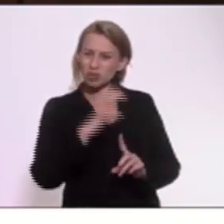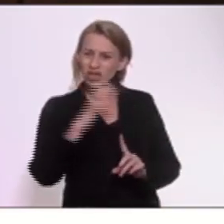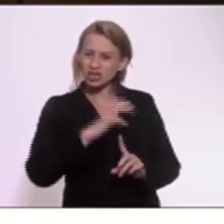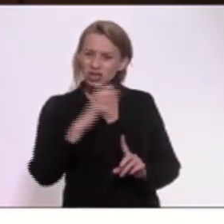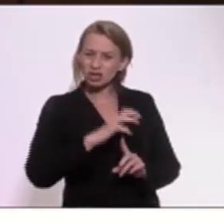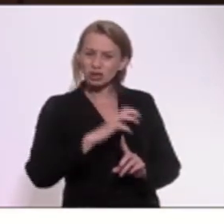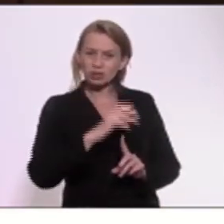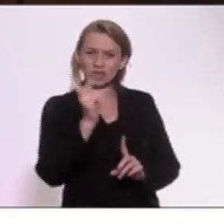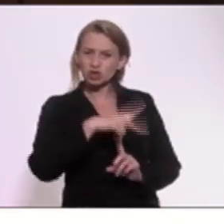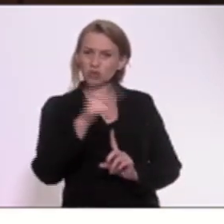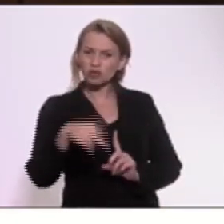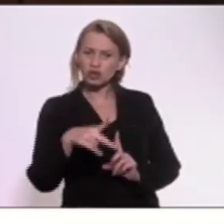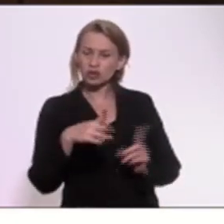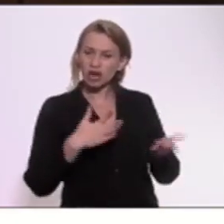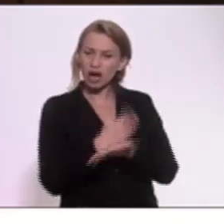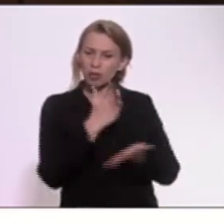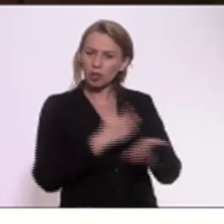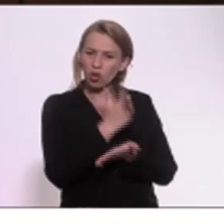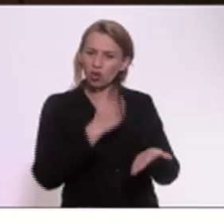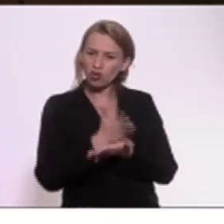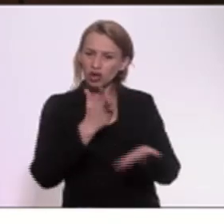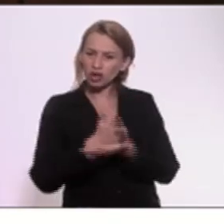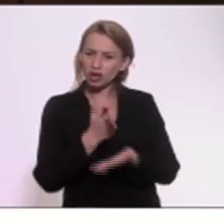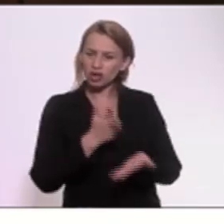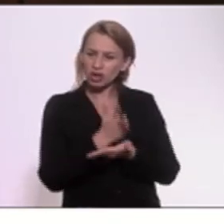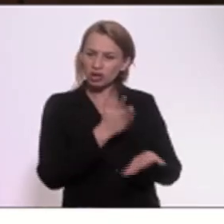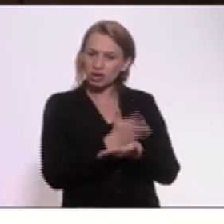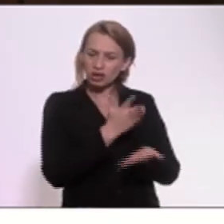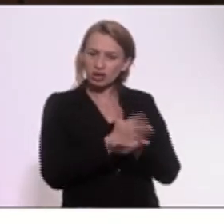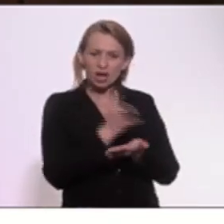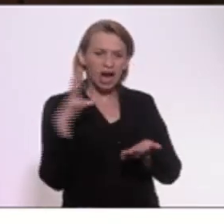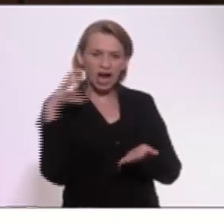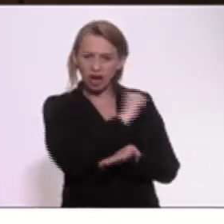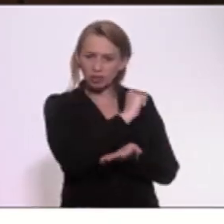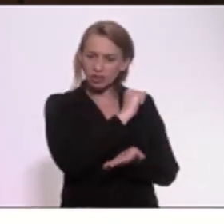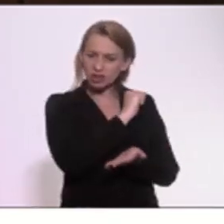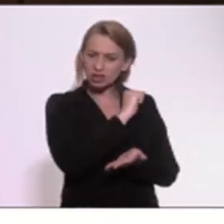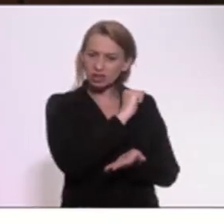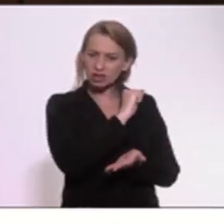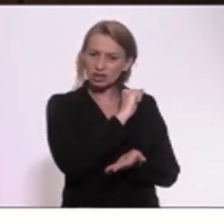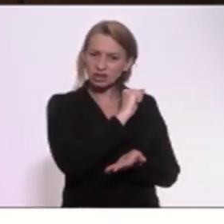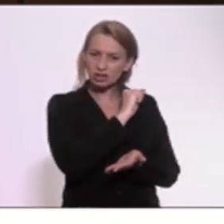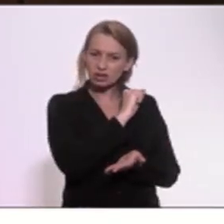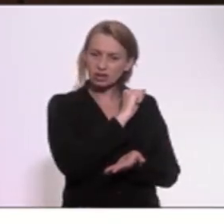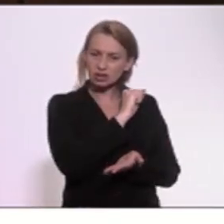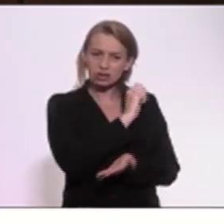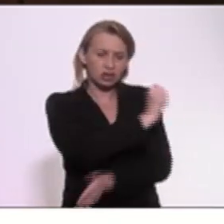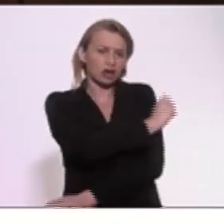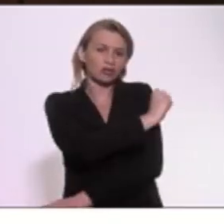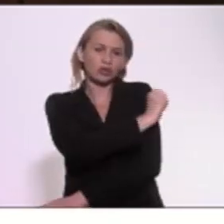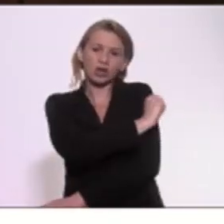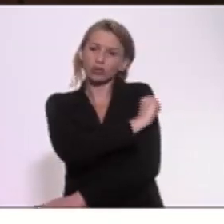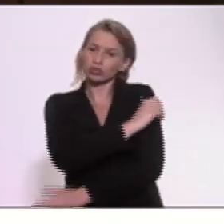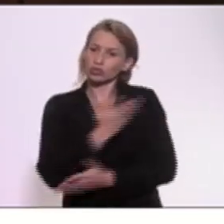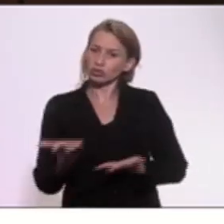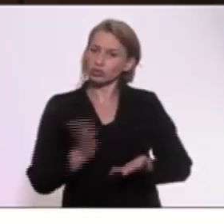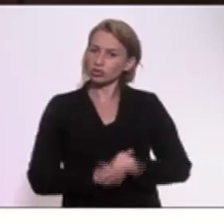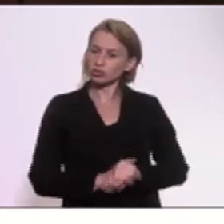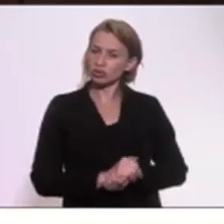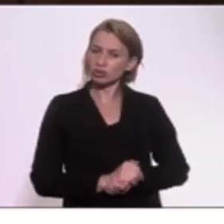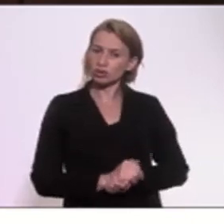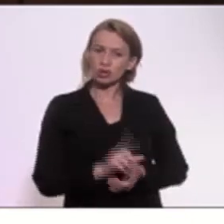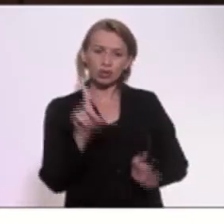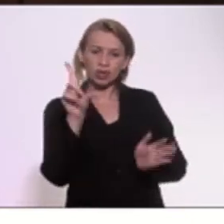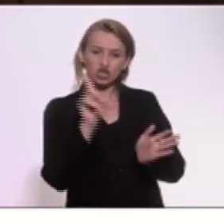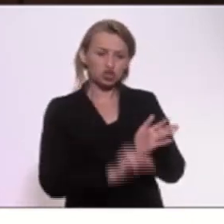que os professores façam aprovações automáticas em larga escala,